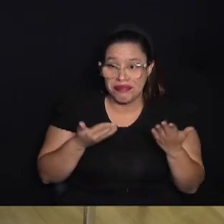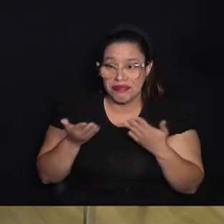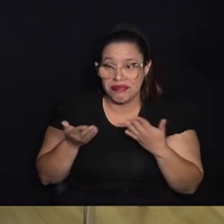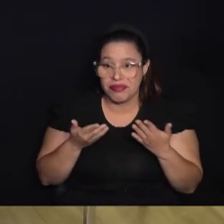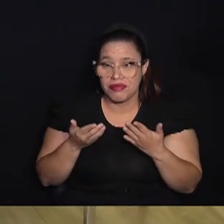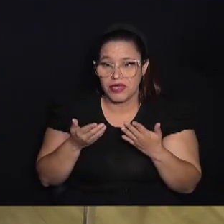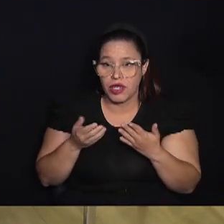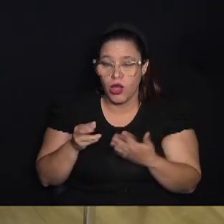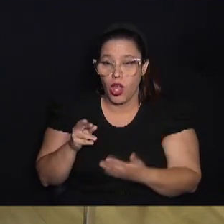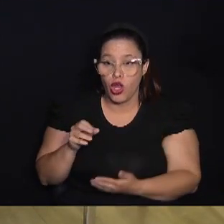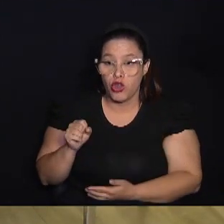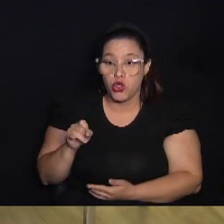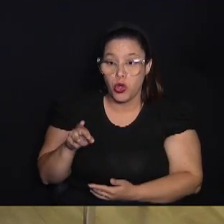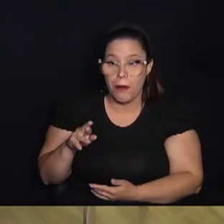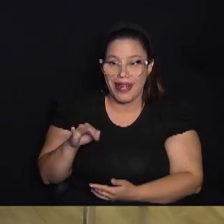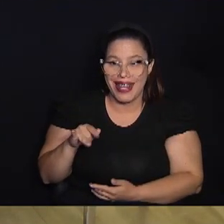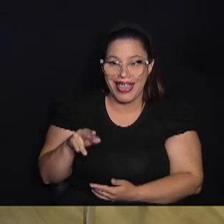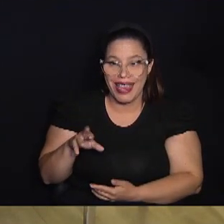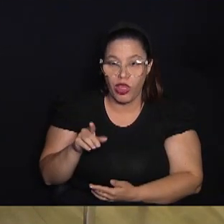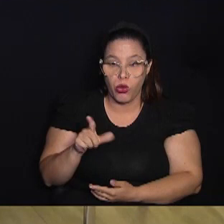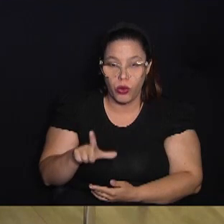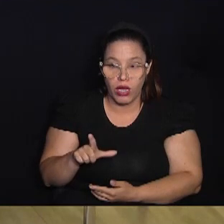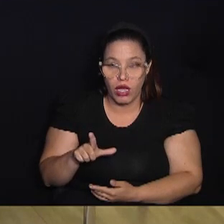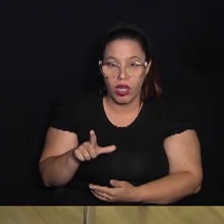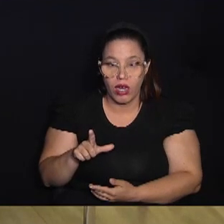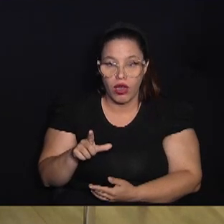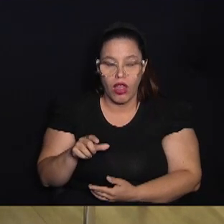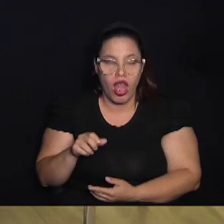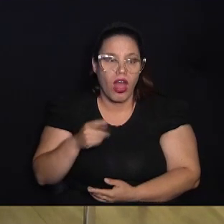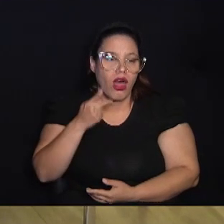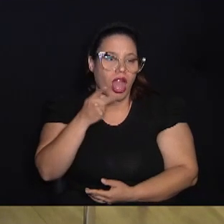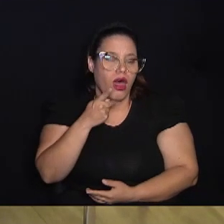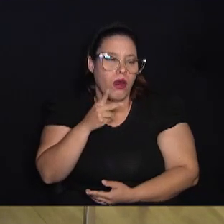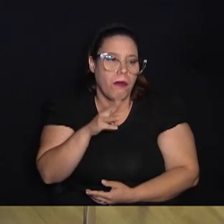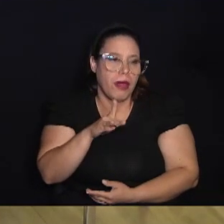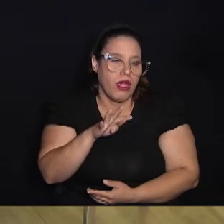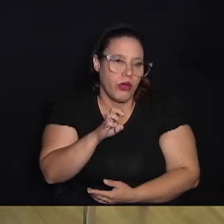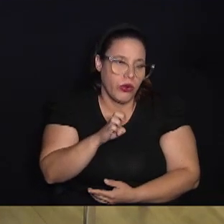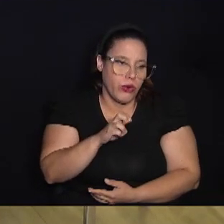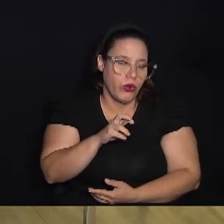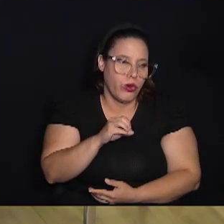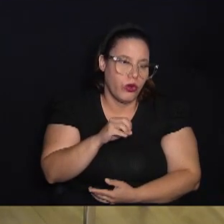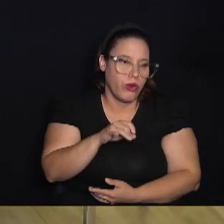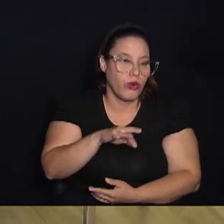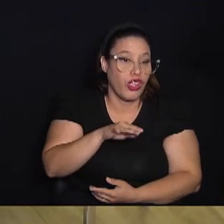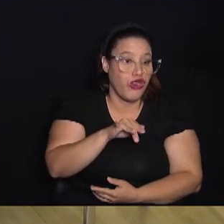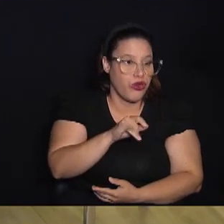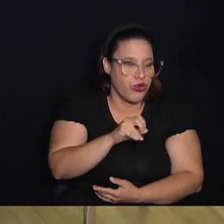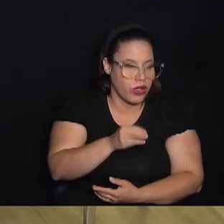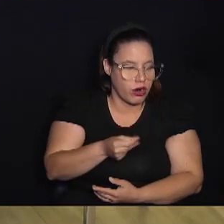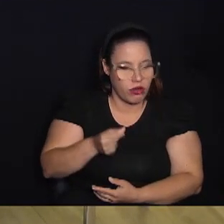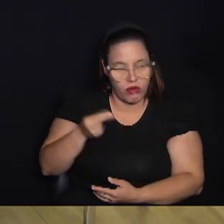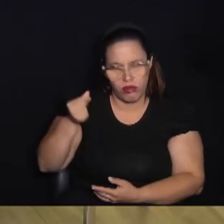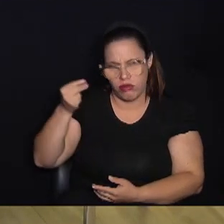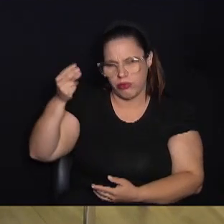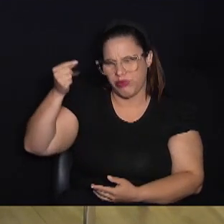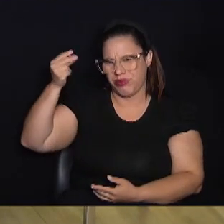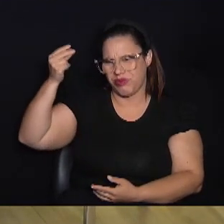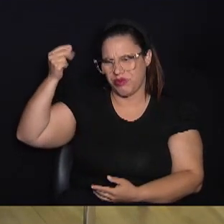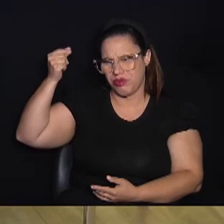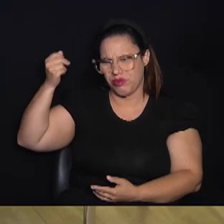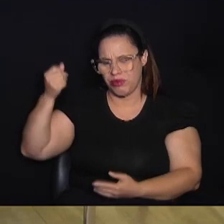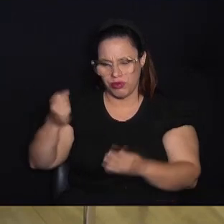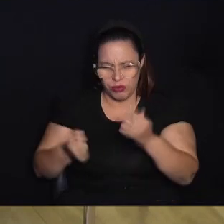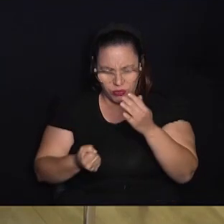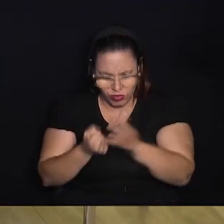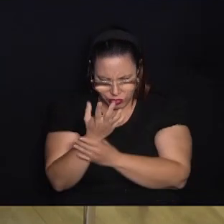Sobrenatural do Beco do inferno eu acho que falar do Beco do inferno né é voltar eh Desde da fundação de